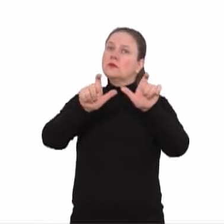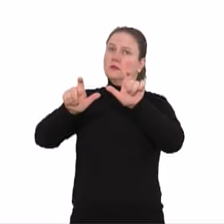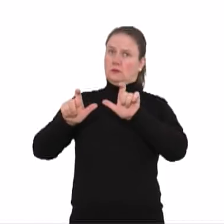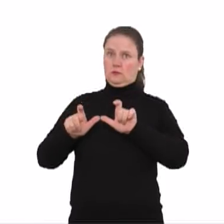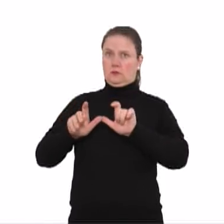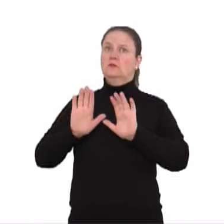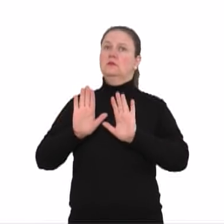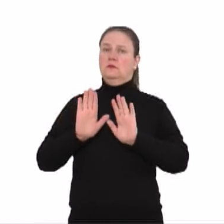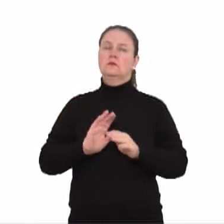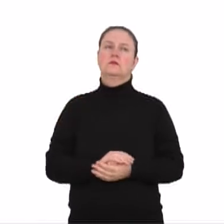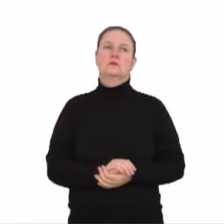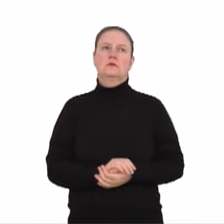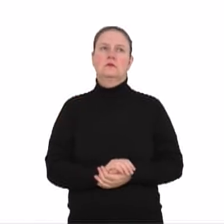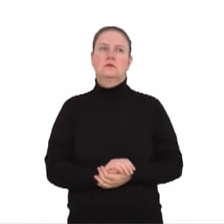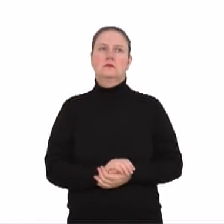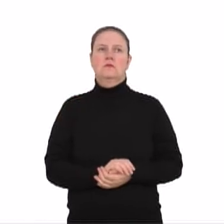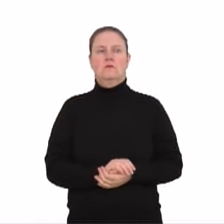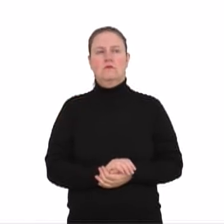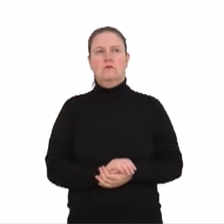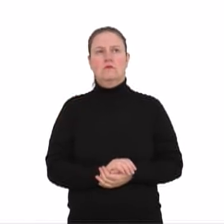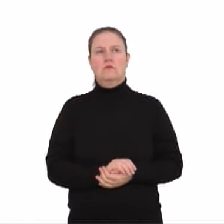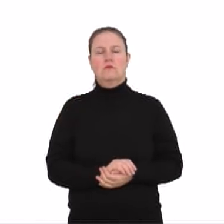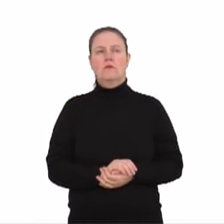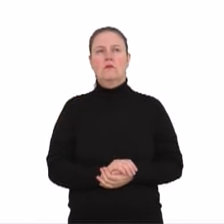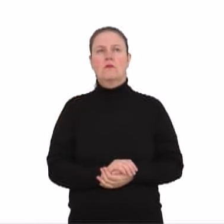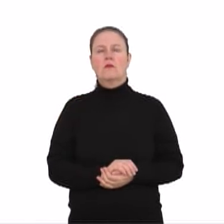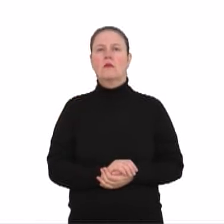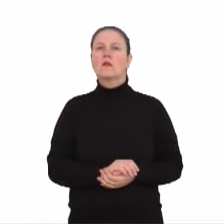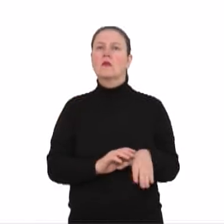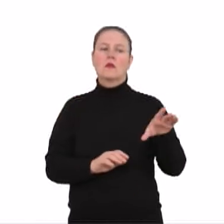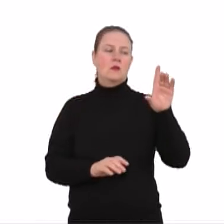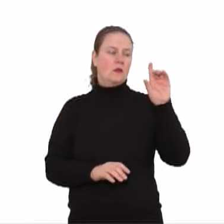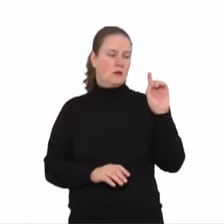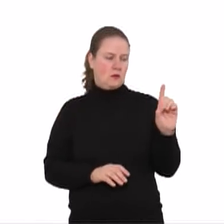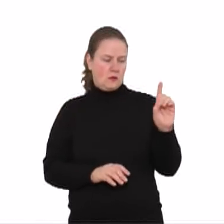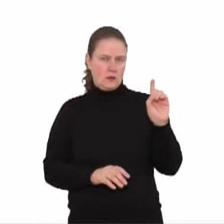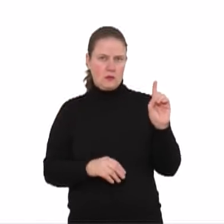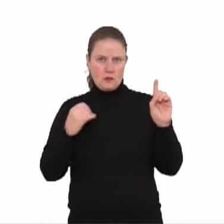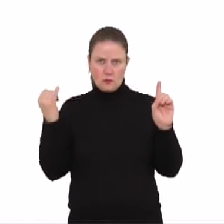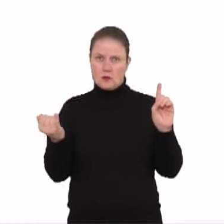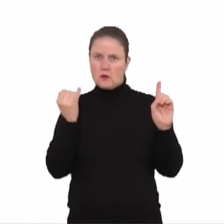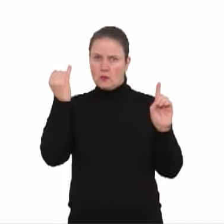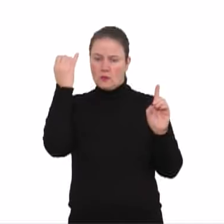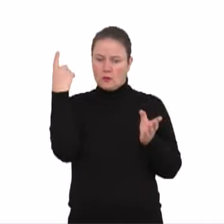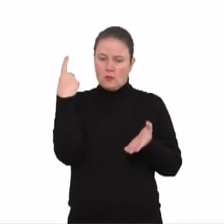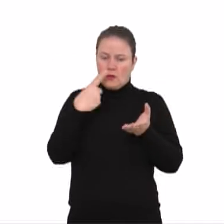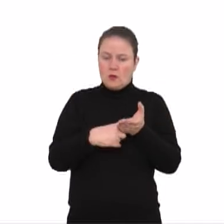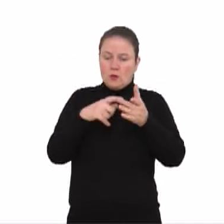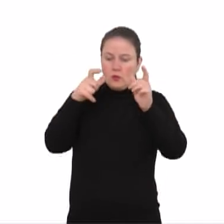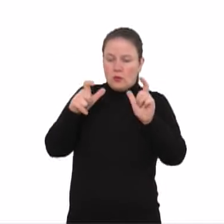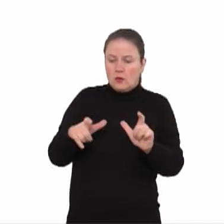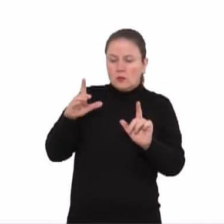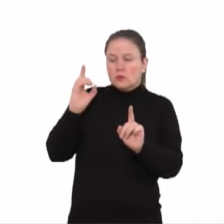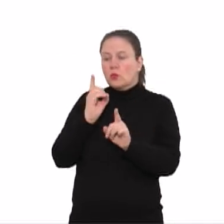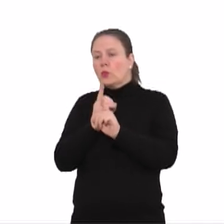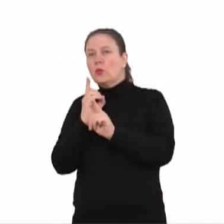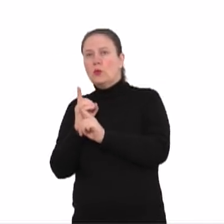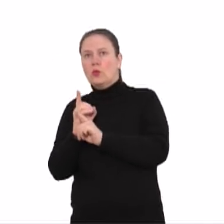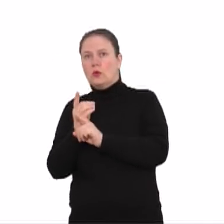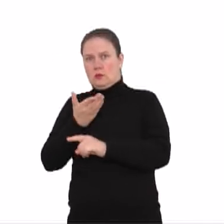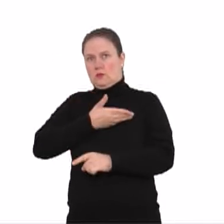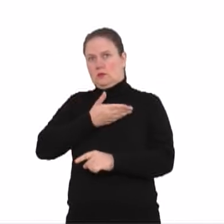não. Na dica, ali dizia que sim. Letra D, é importante marcar um lugar de encontro com seus amigos e